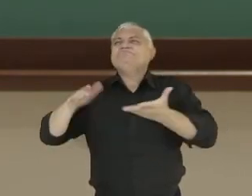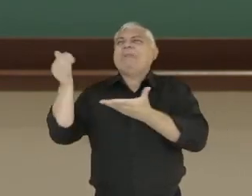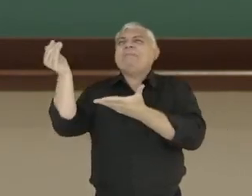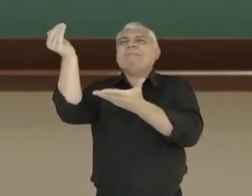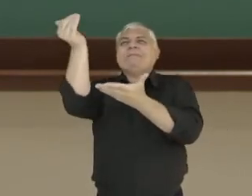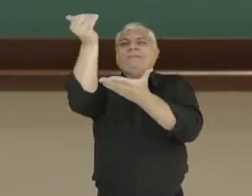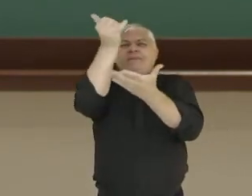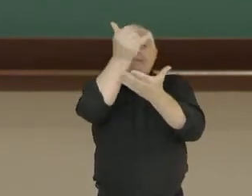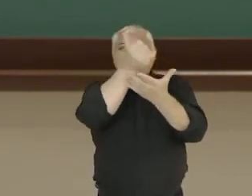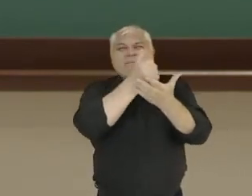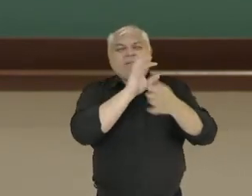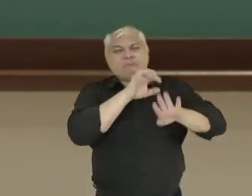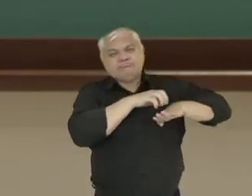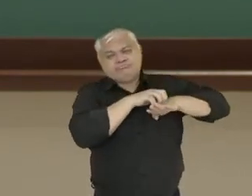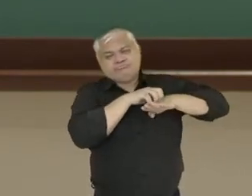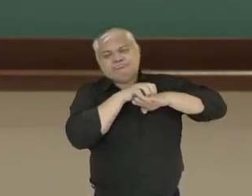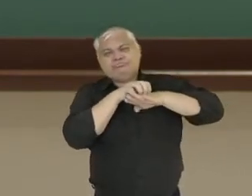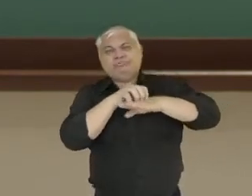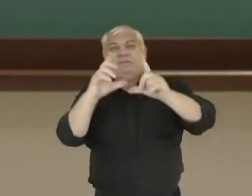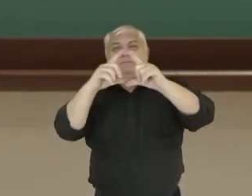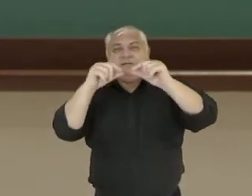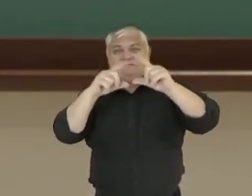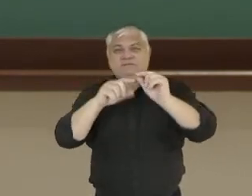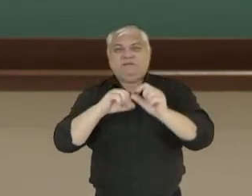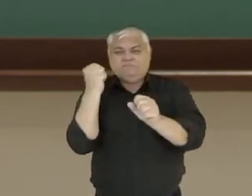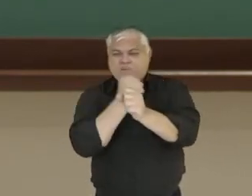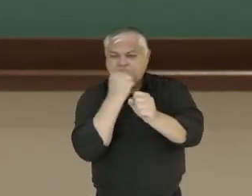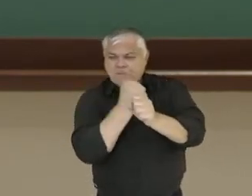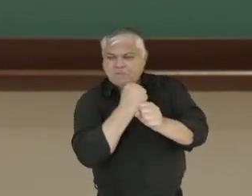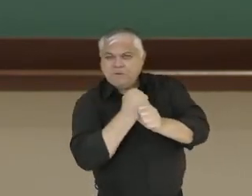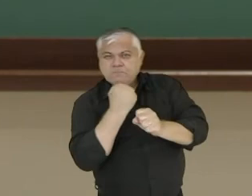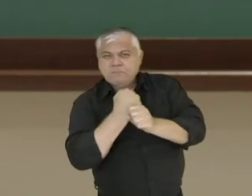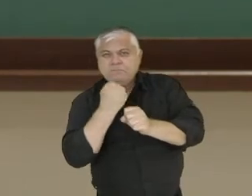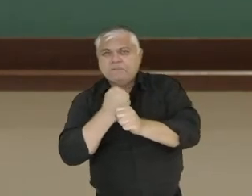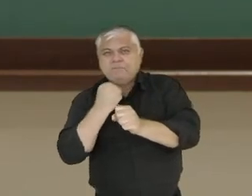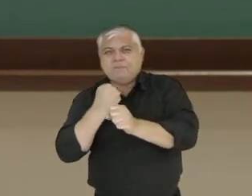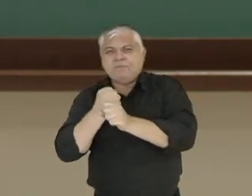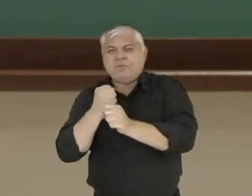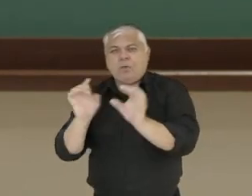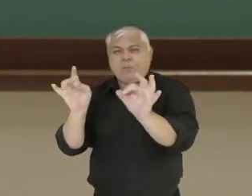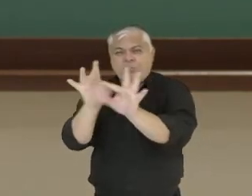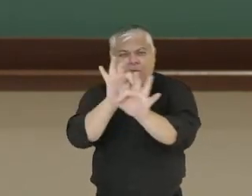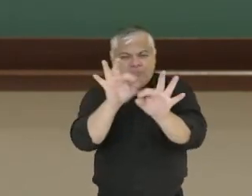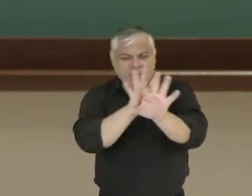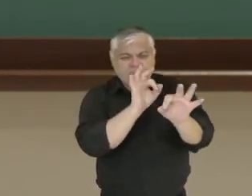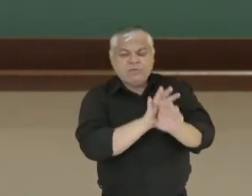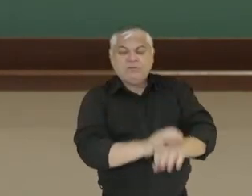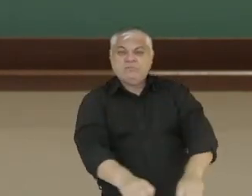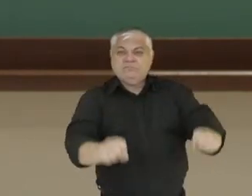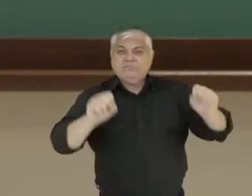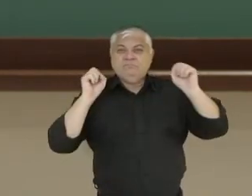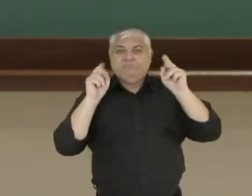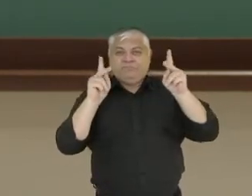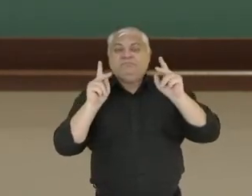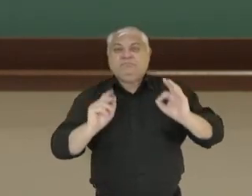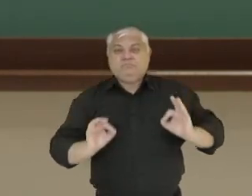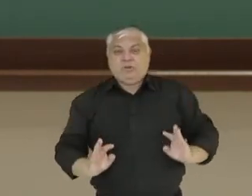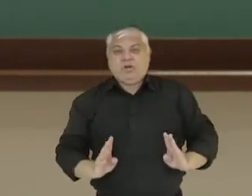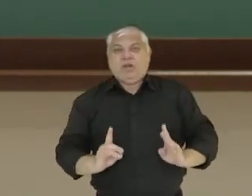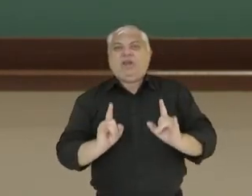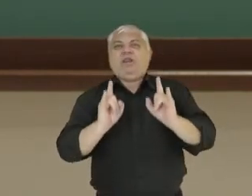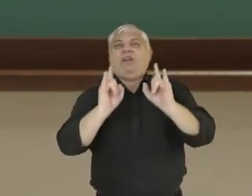Brasília. Depois da inauguração da cidade de Brasília, todas essas pessoas que para lá foram, várias delas acabaram